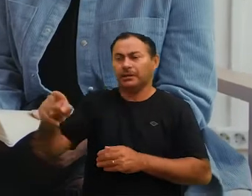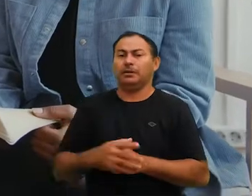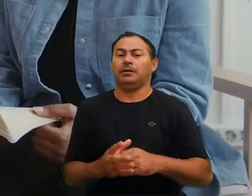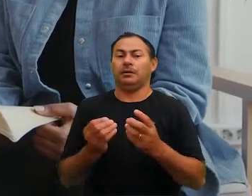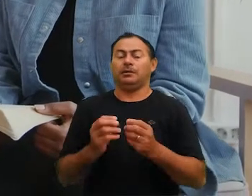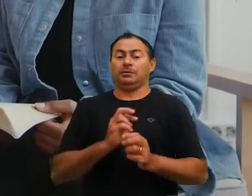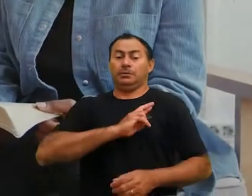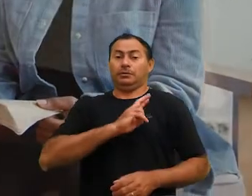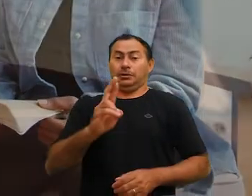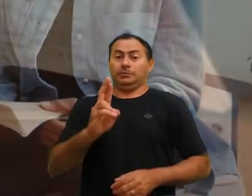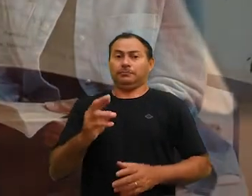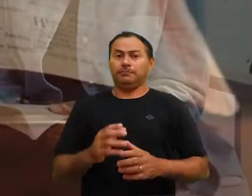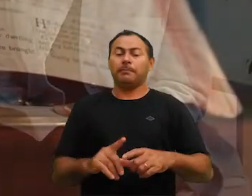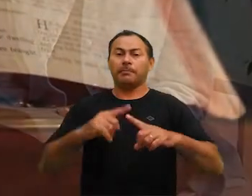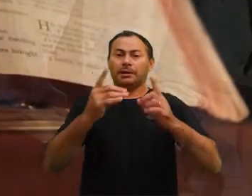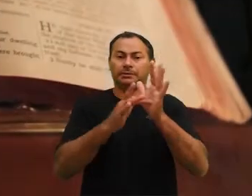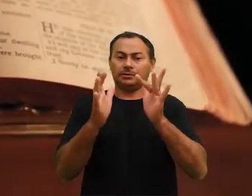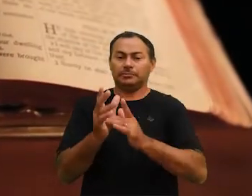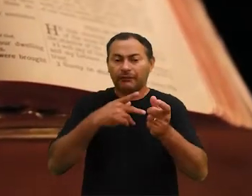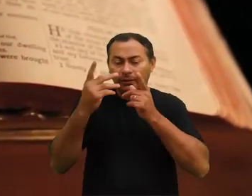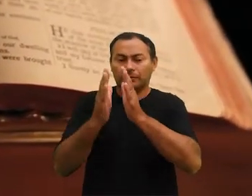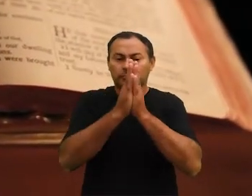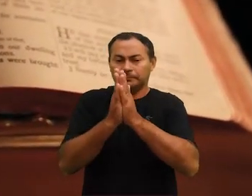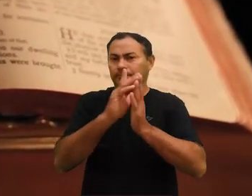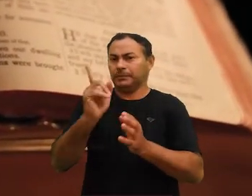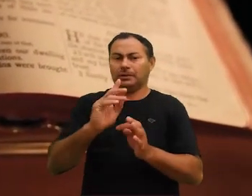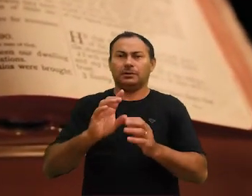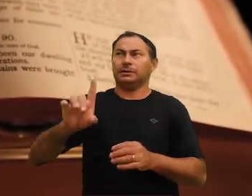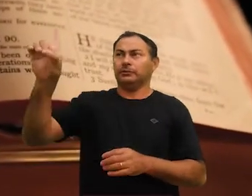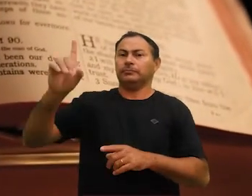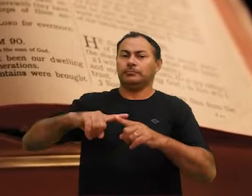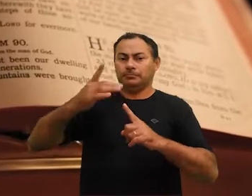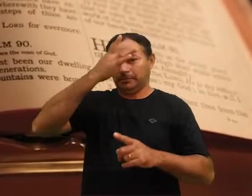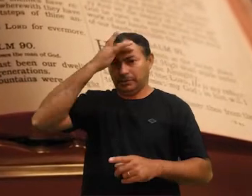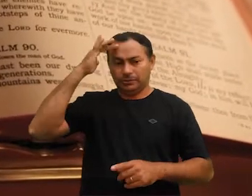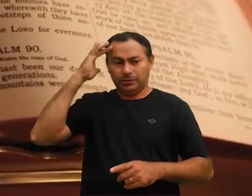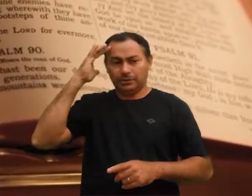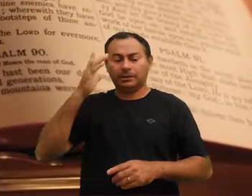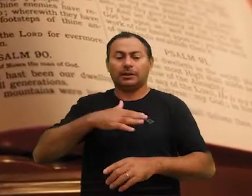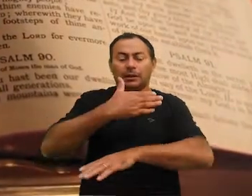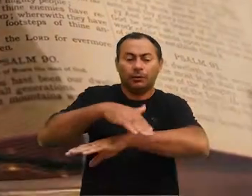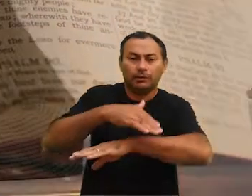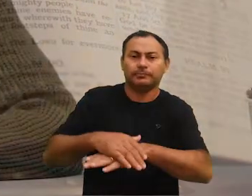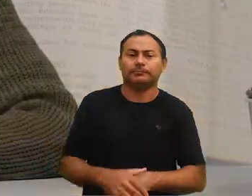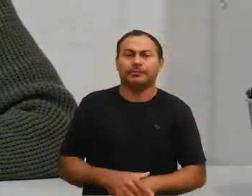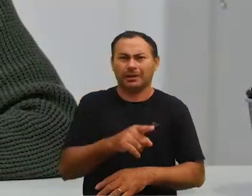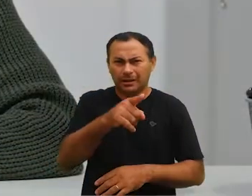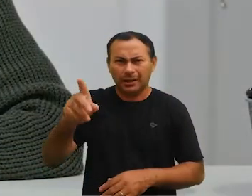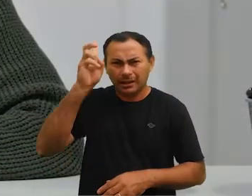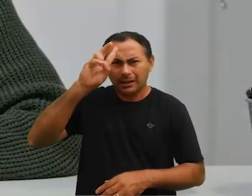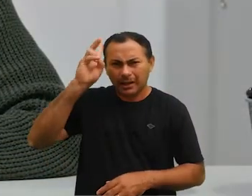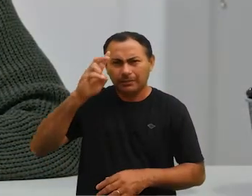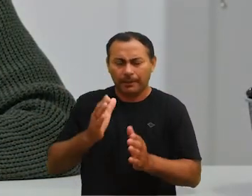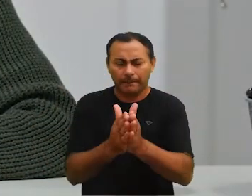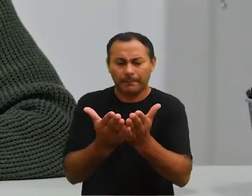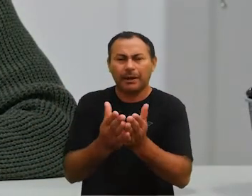eram muito religiosos. Mas Jesus disse que a oração deles não era para Deus, mas para as pessoas que estavam nas ruas. Você se